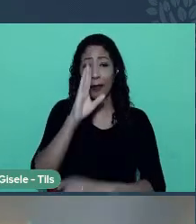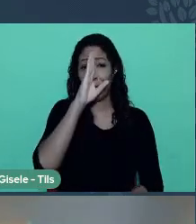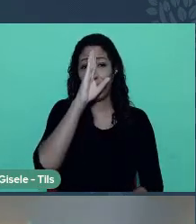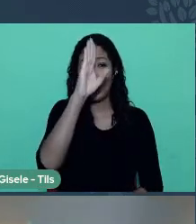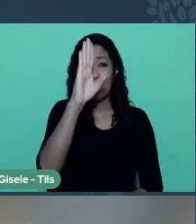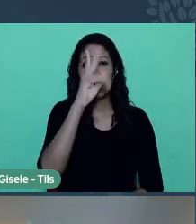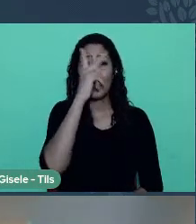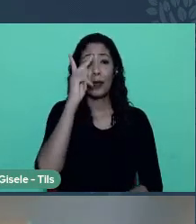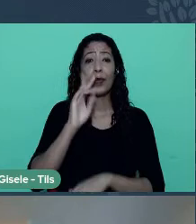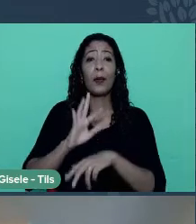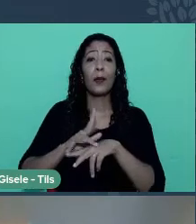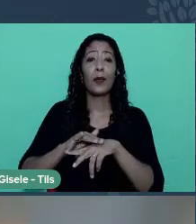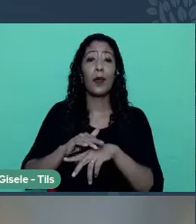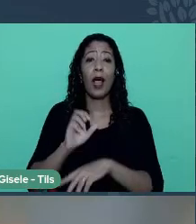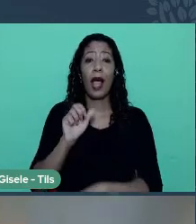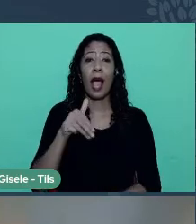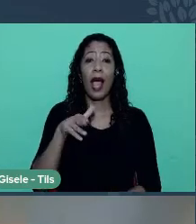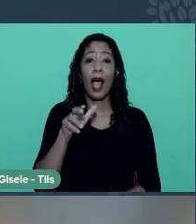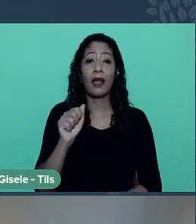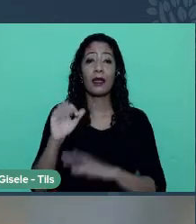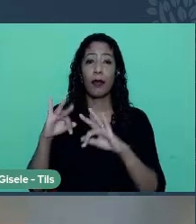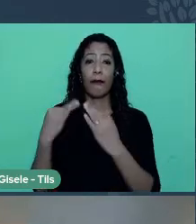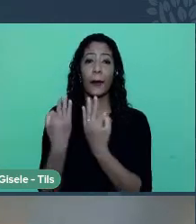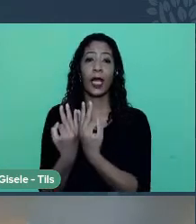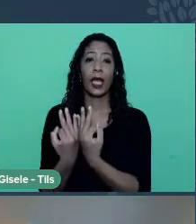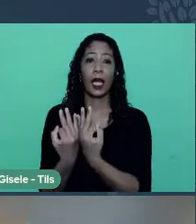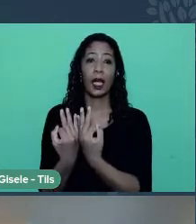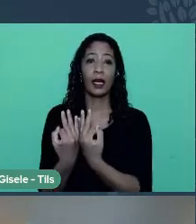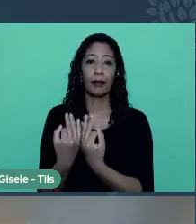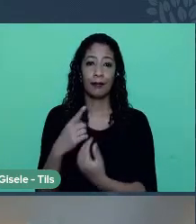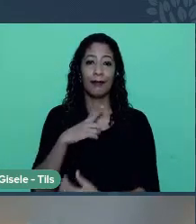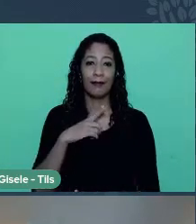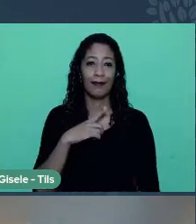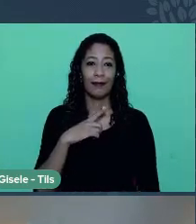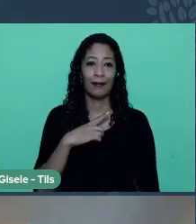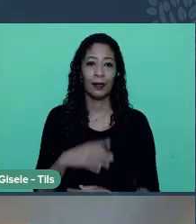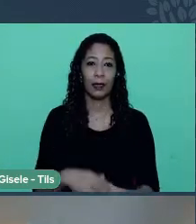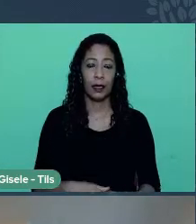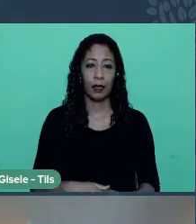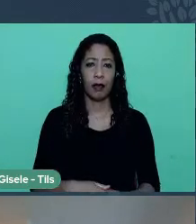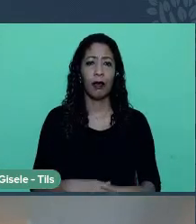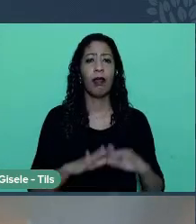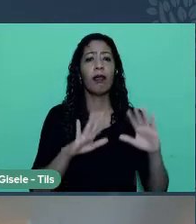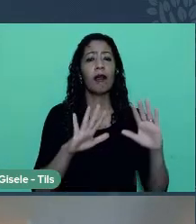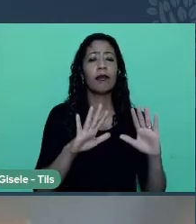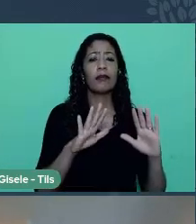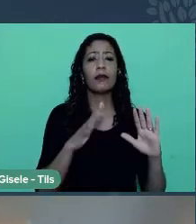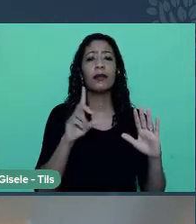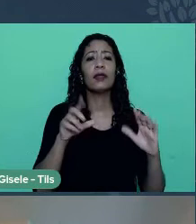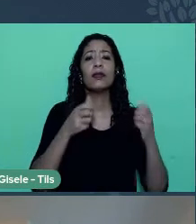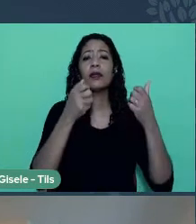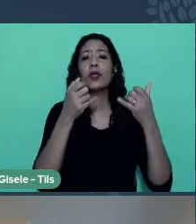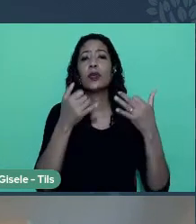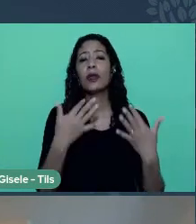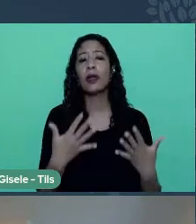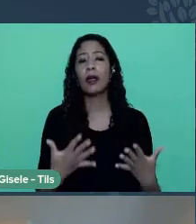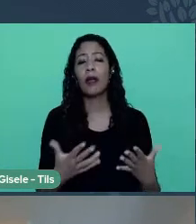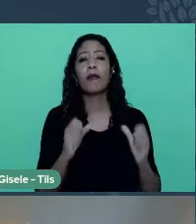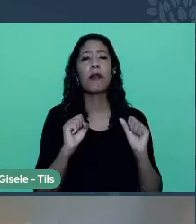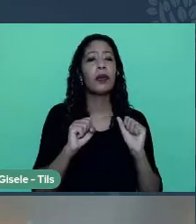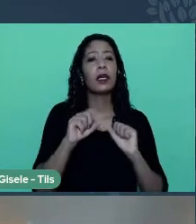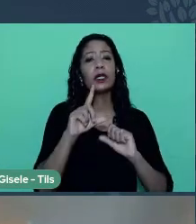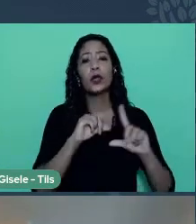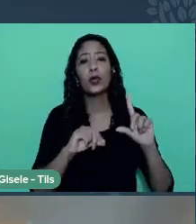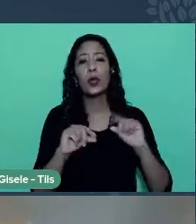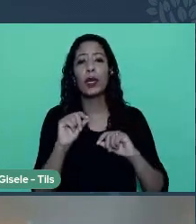né? Por último, eu vou falar, então, quais são as opções que as pessoas têm para